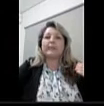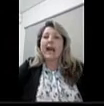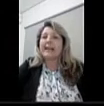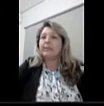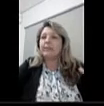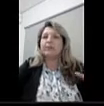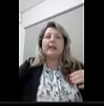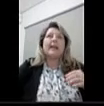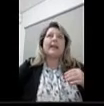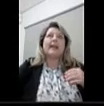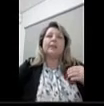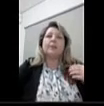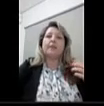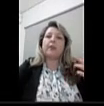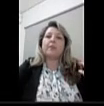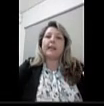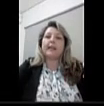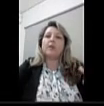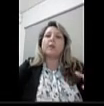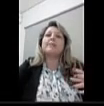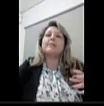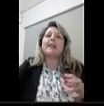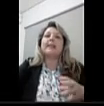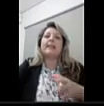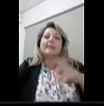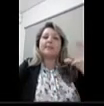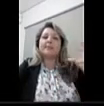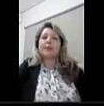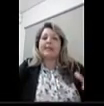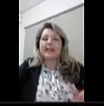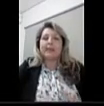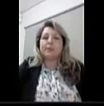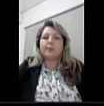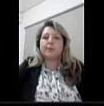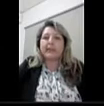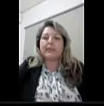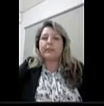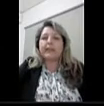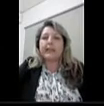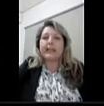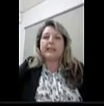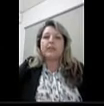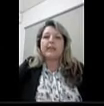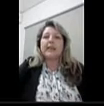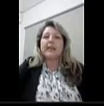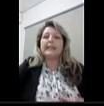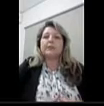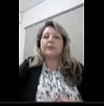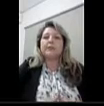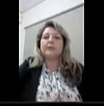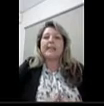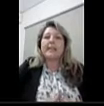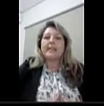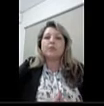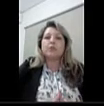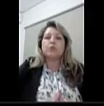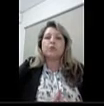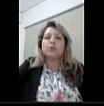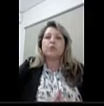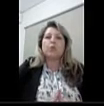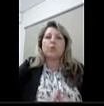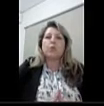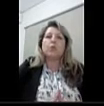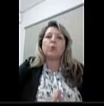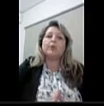teatro, numa forma que ela consegue simbolizar de uma maneira diferente. Então, trabalhar isso